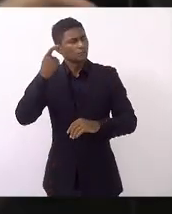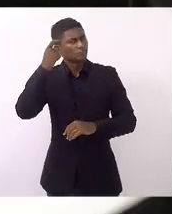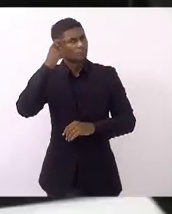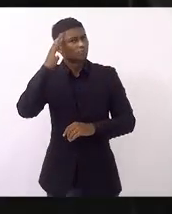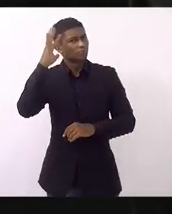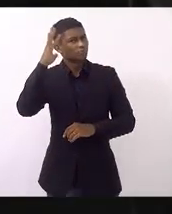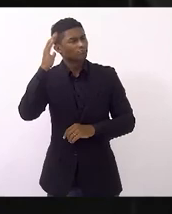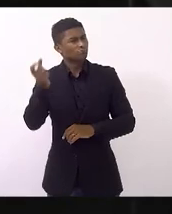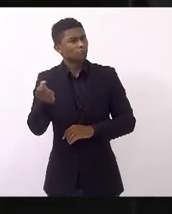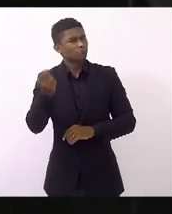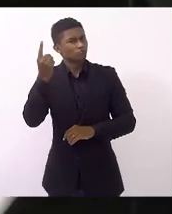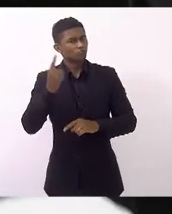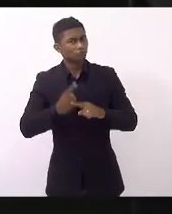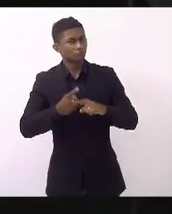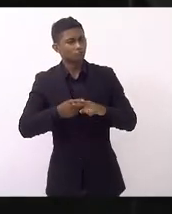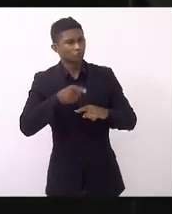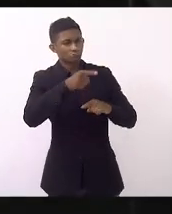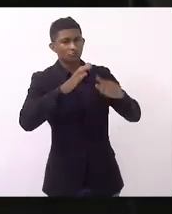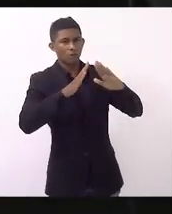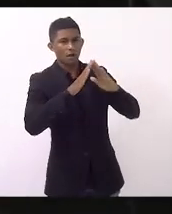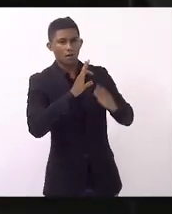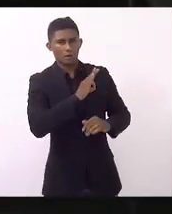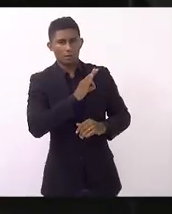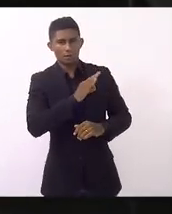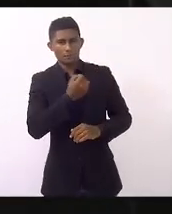fui ao 31º Batalhão,